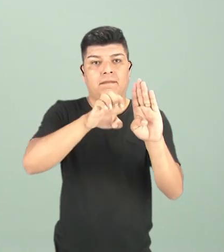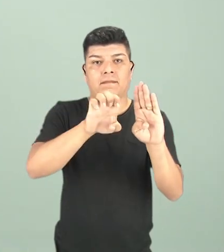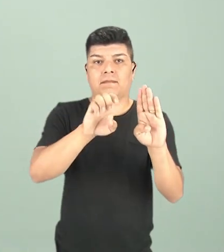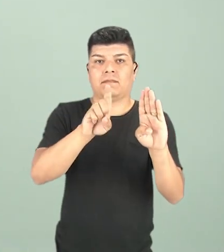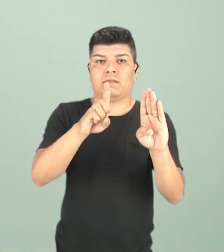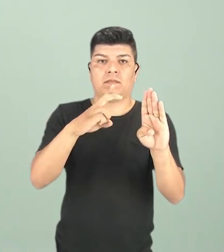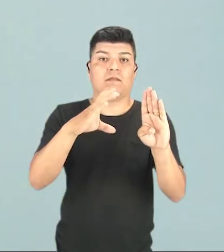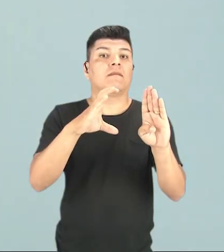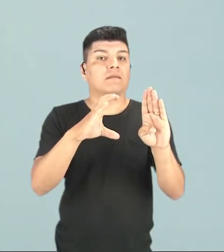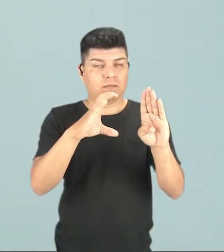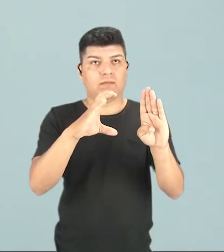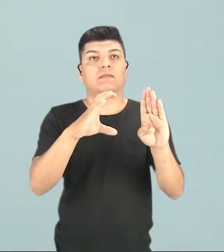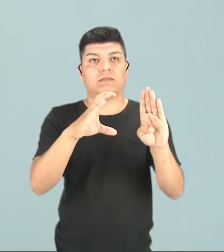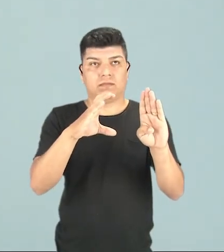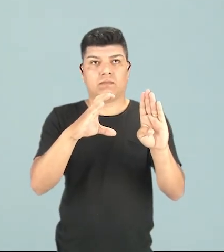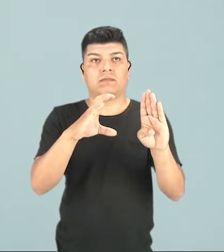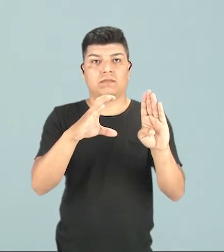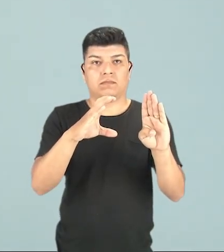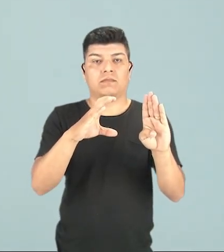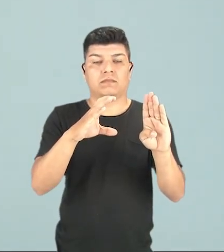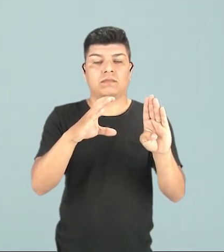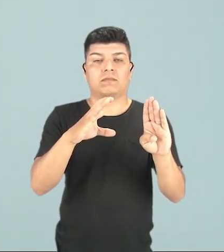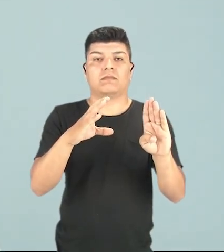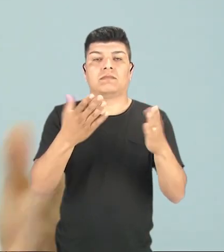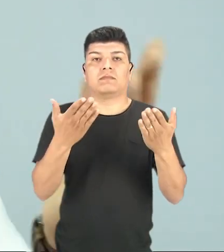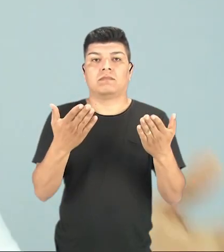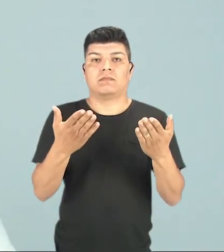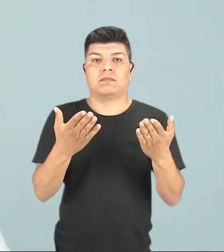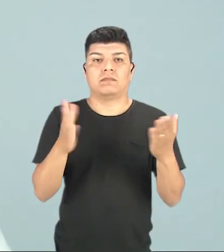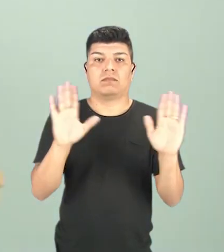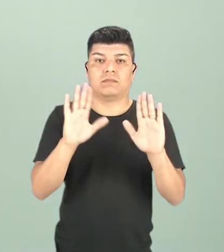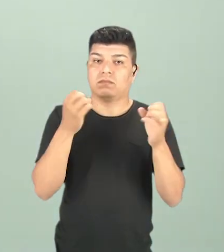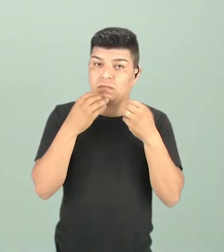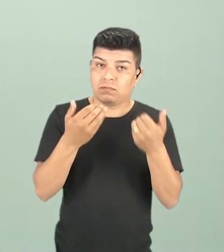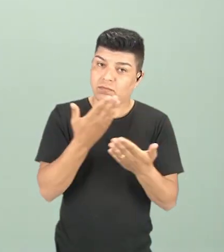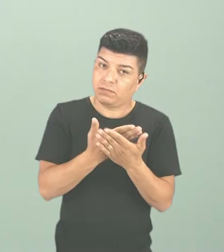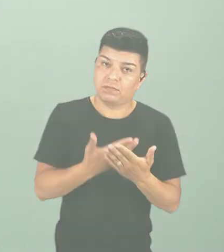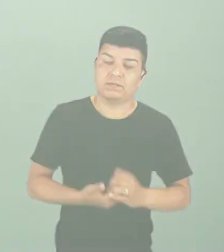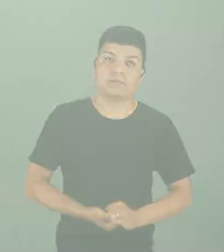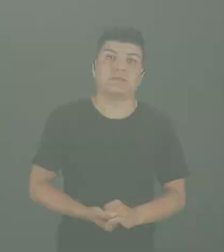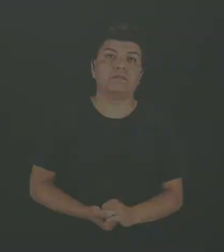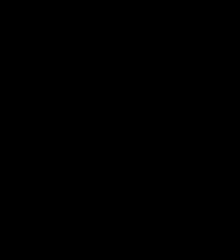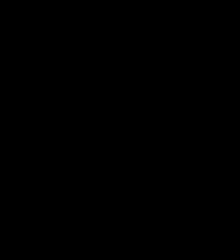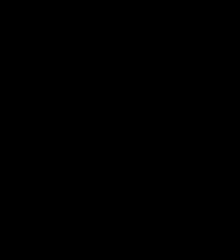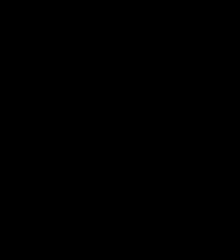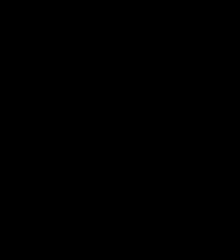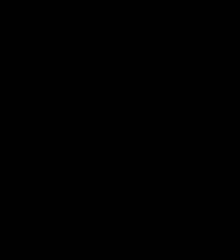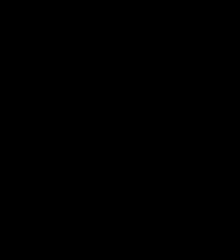plataforma Eduque, né, a C da Secretaria de Educação. Fiquem bem e estudem.